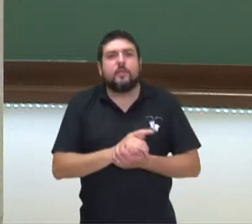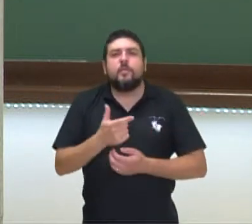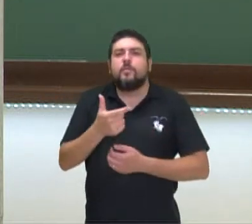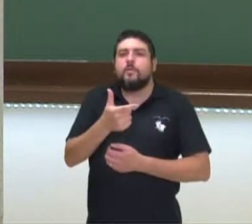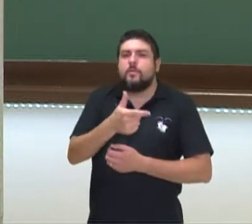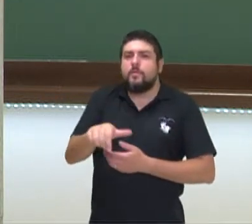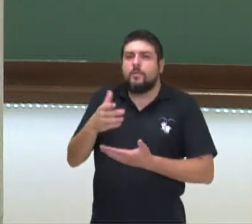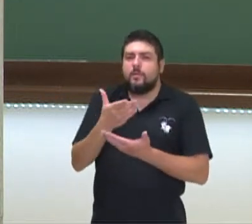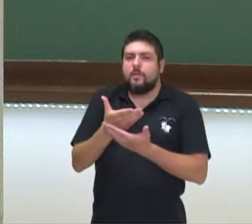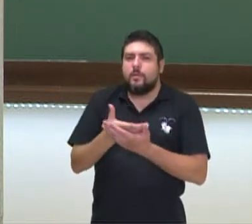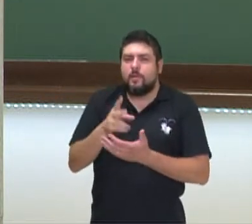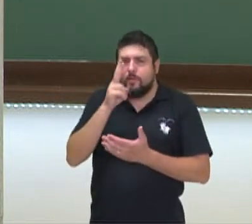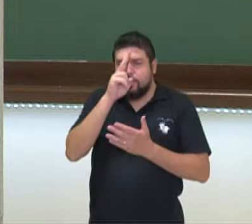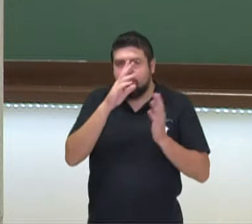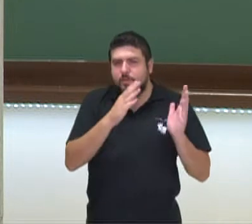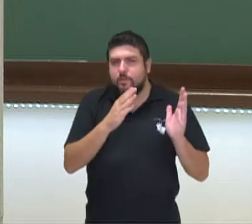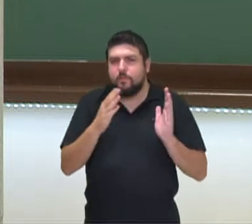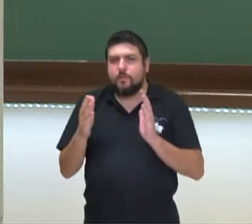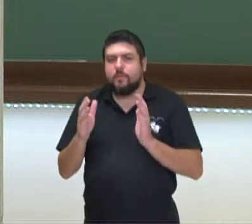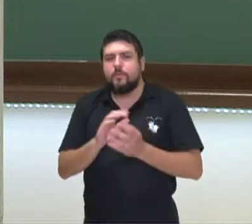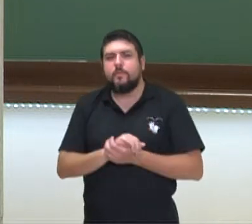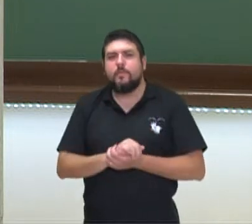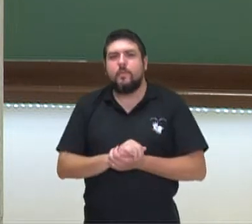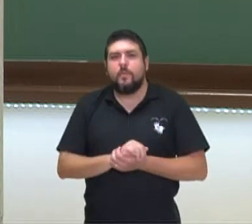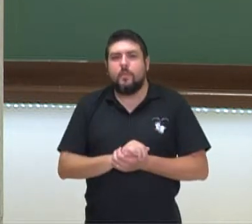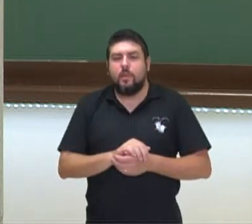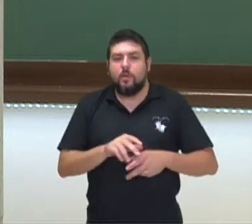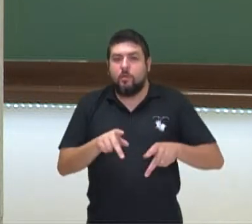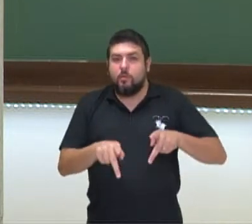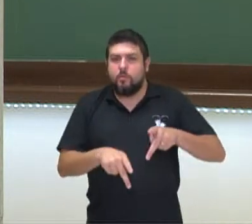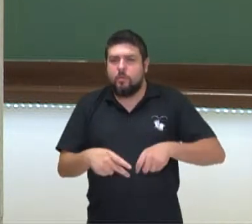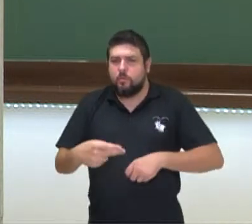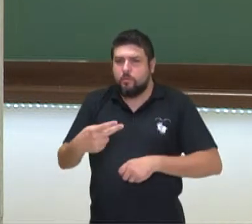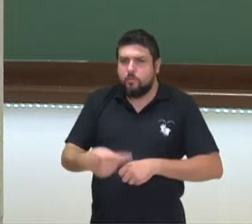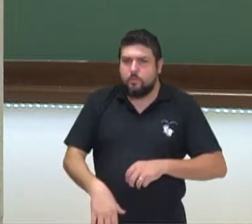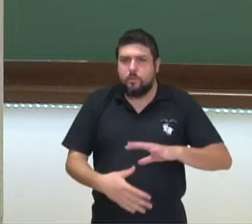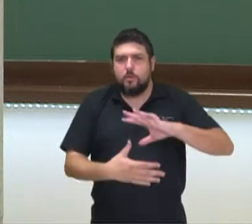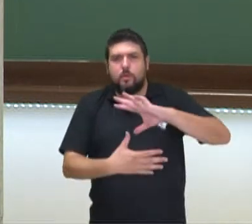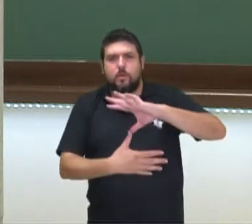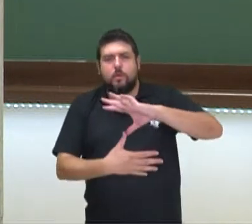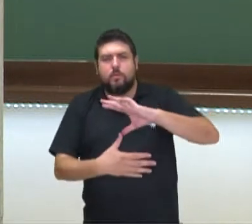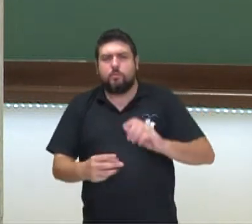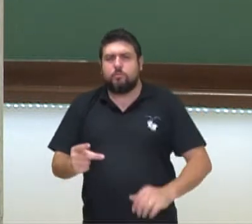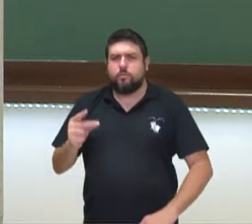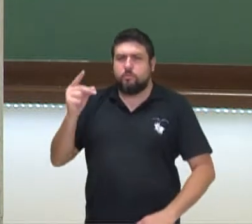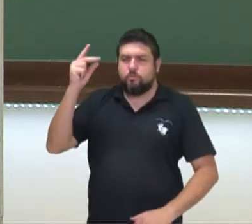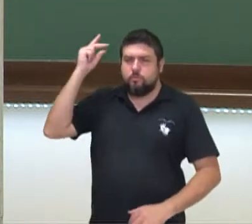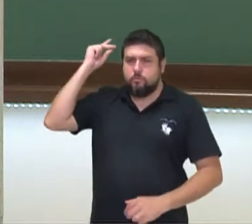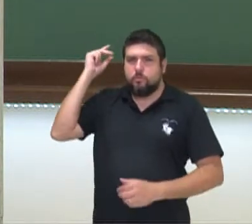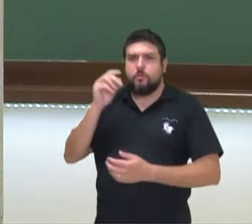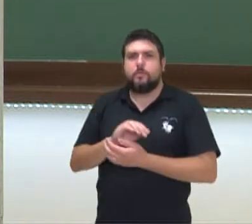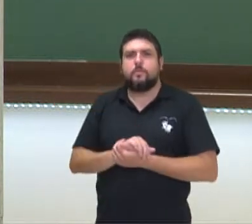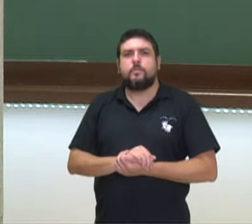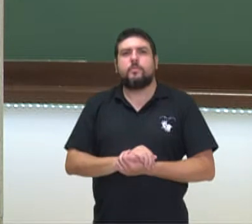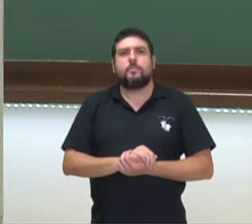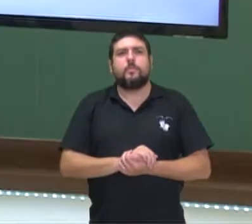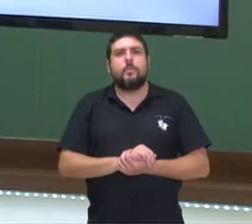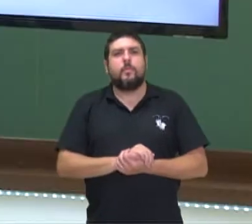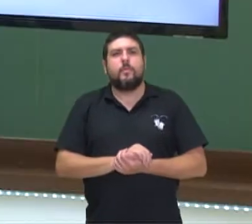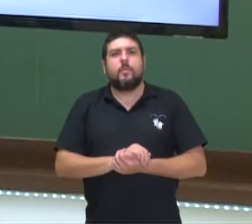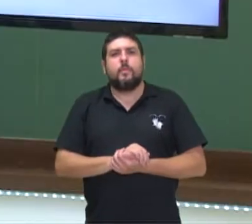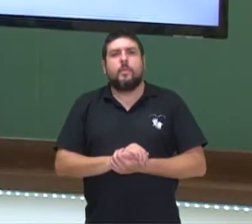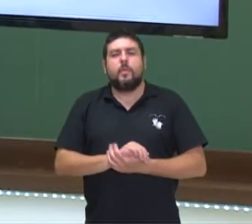História, povos americanos, astecas, maias e incas. Vamos olhar aqui o objetivo da nossa aula, quais